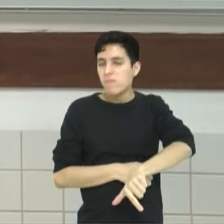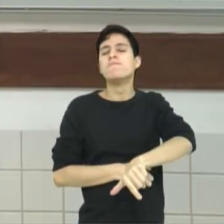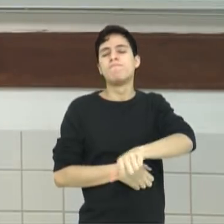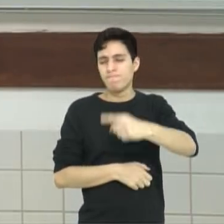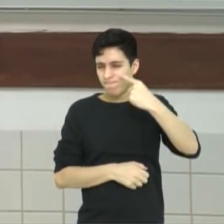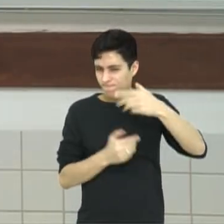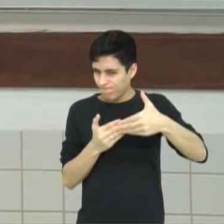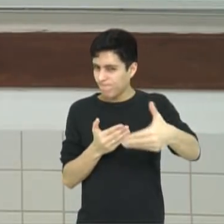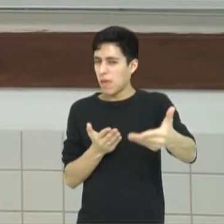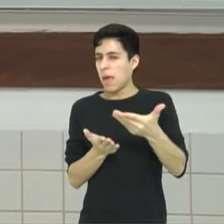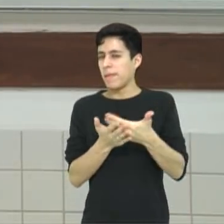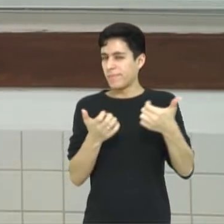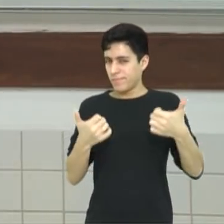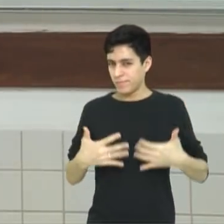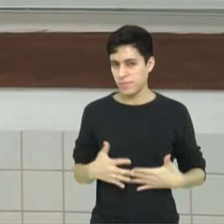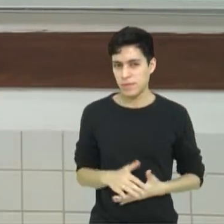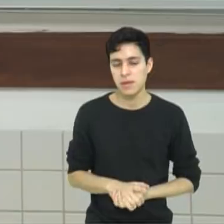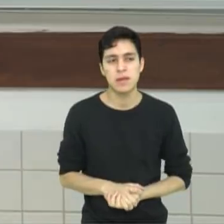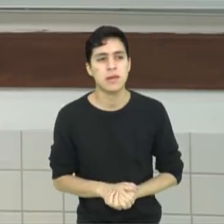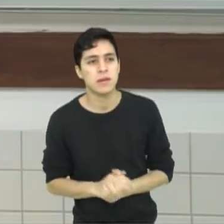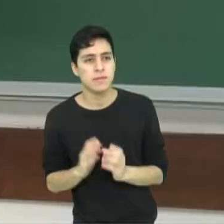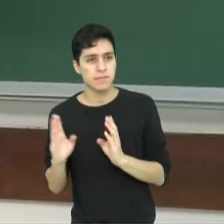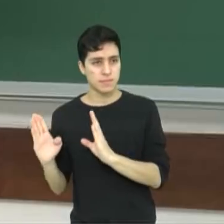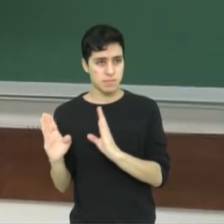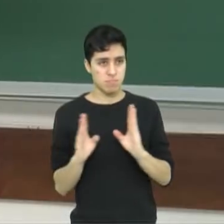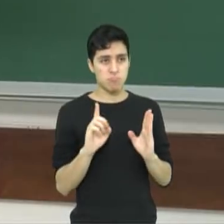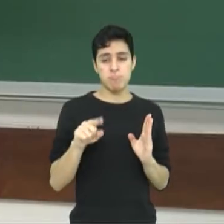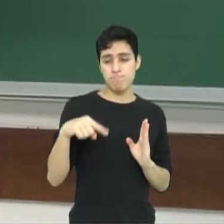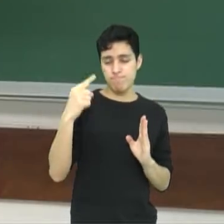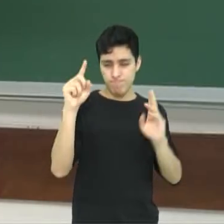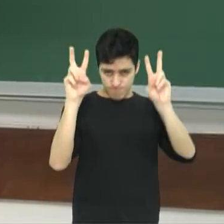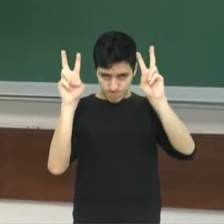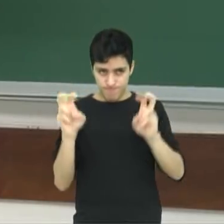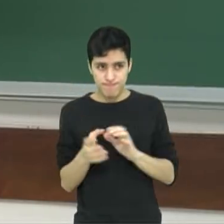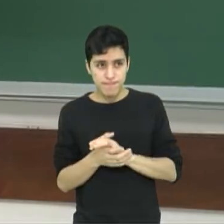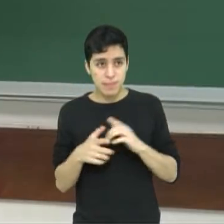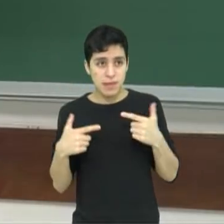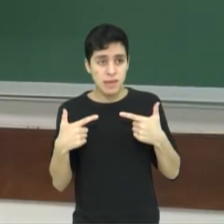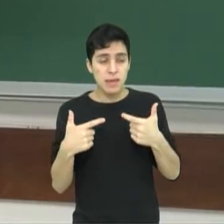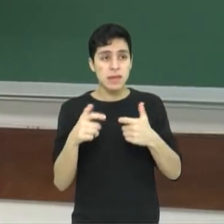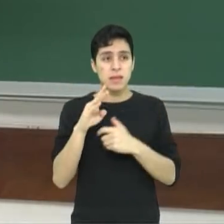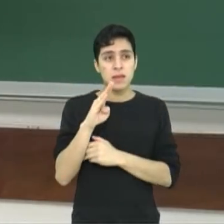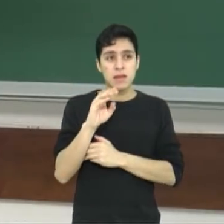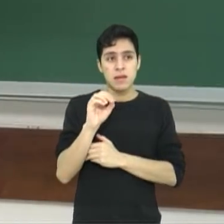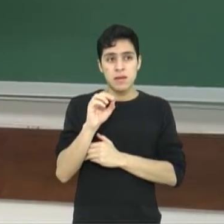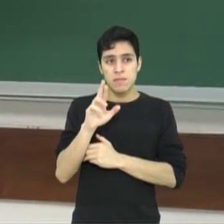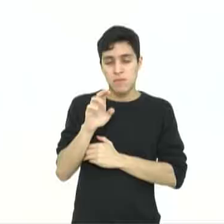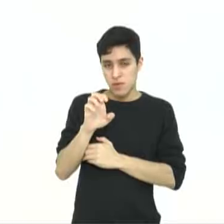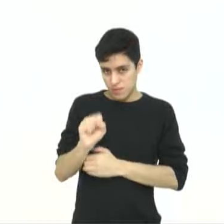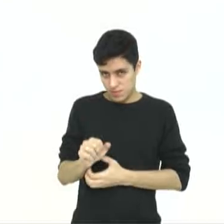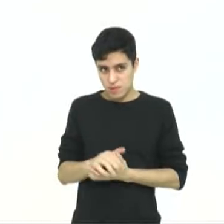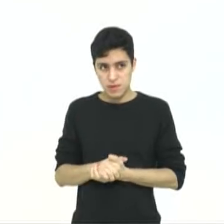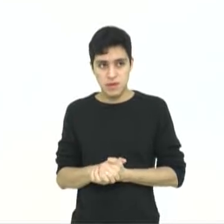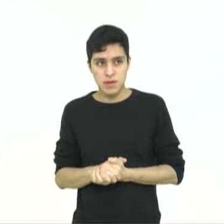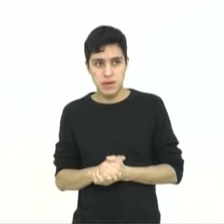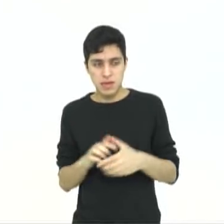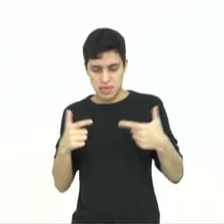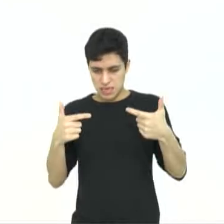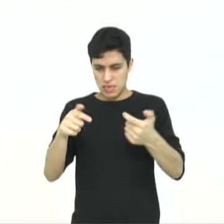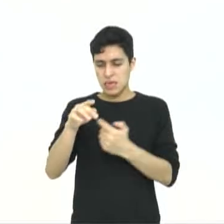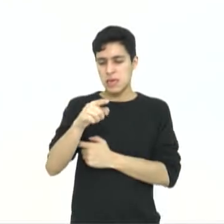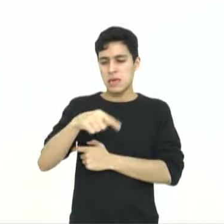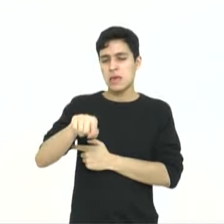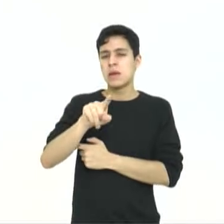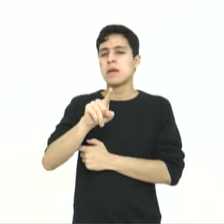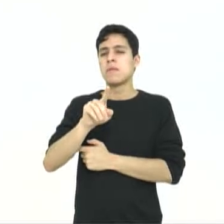aulas. Vamos lá? Próximo tema nosso, Guerra dos Boeres. Primeira coisa, quem são os boeres? Vamos lá. As Guerras dos Boeres foram